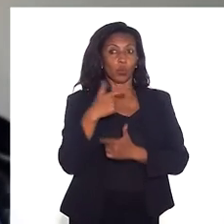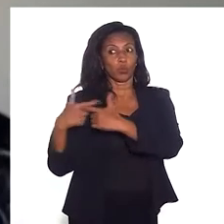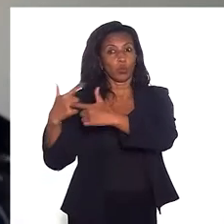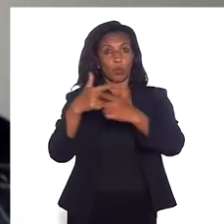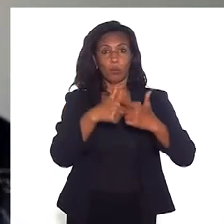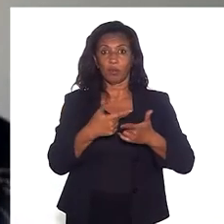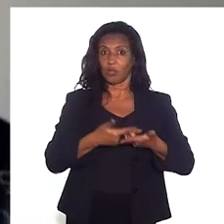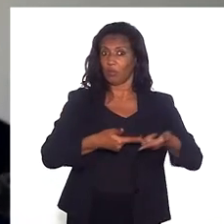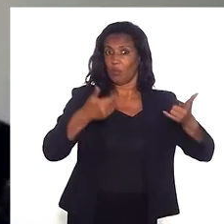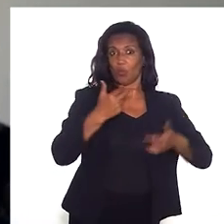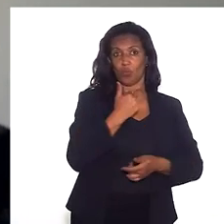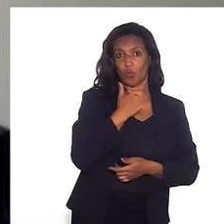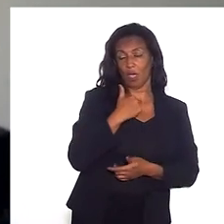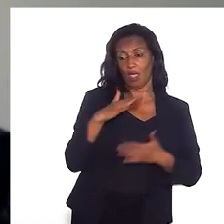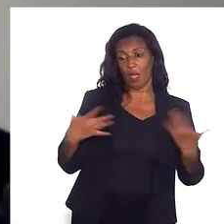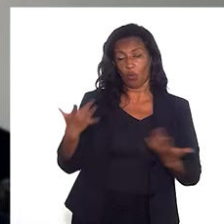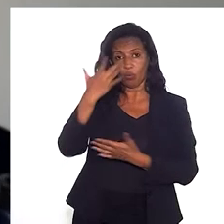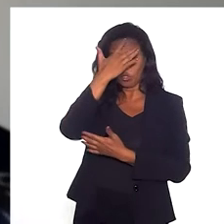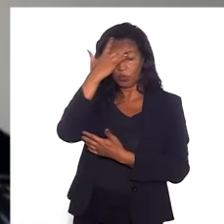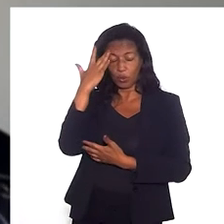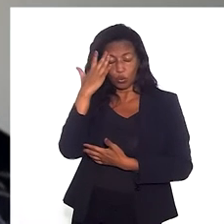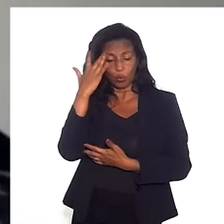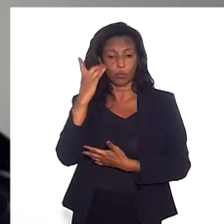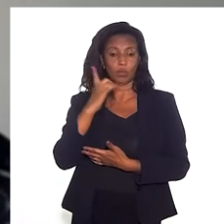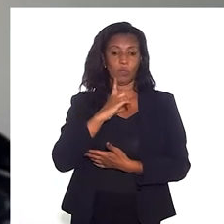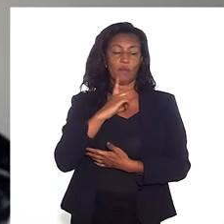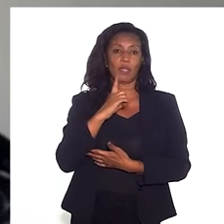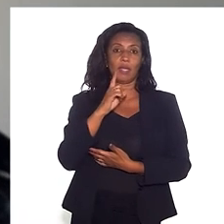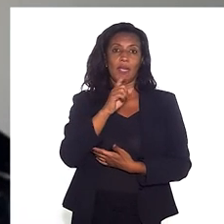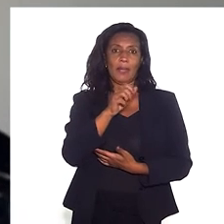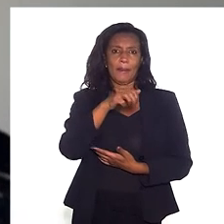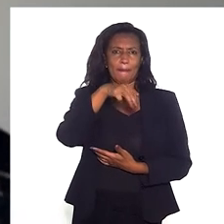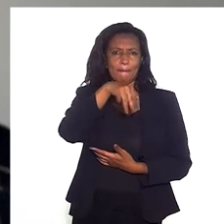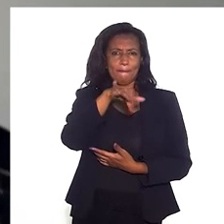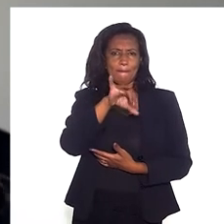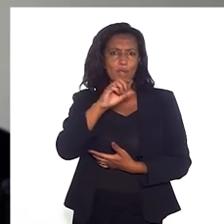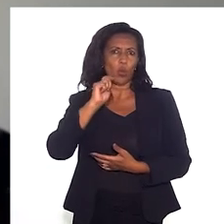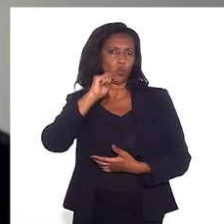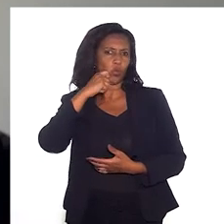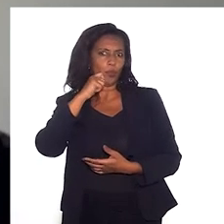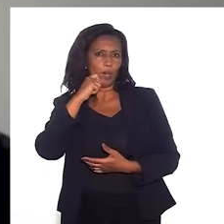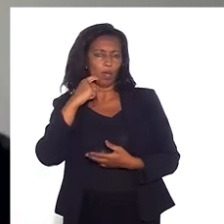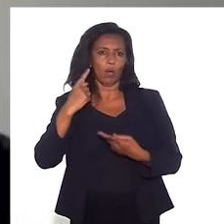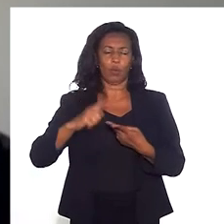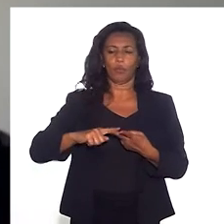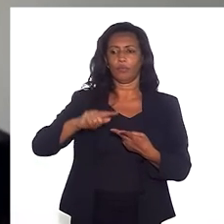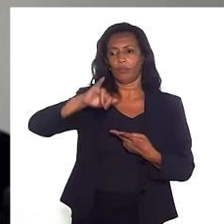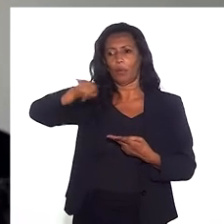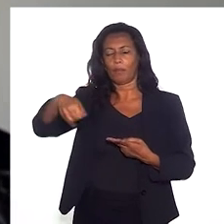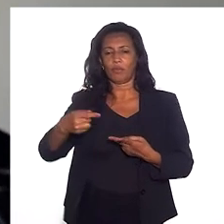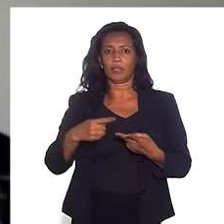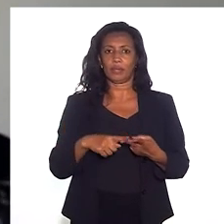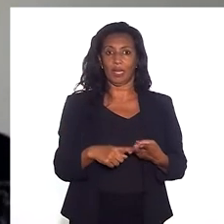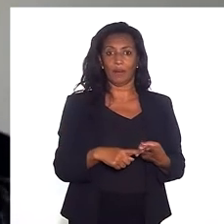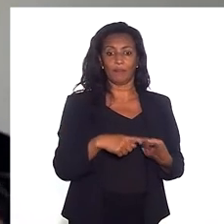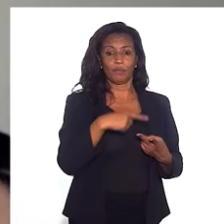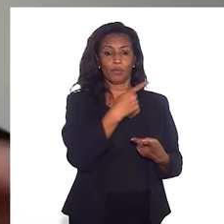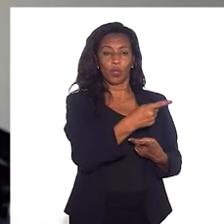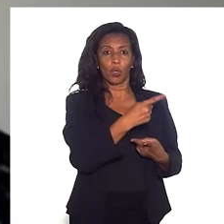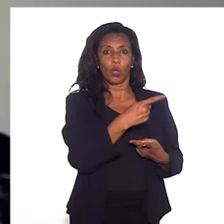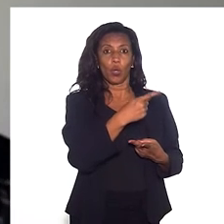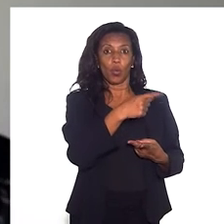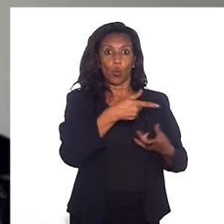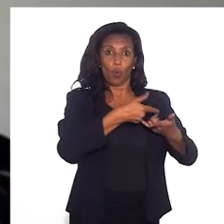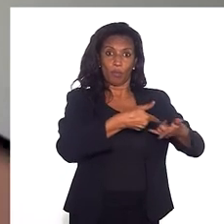ser utilizadas como absorventes. Algumas pessoas vão utilizar miolo de pão, vão reutilizar